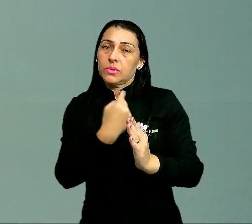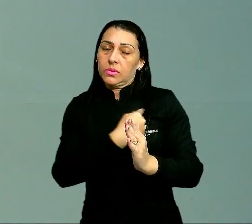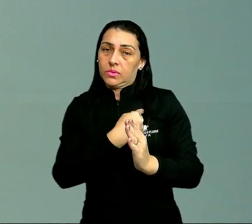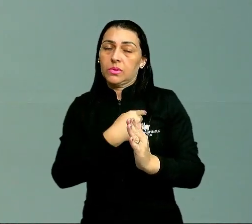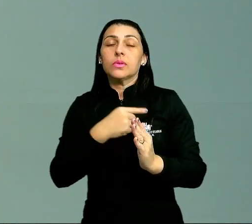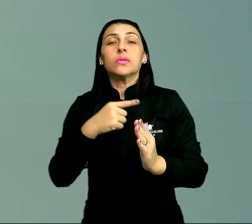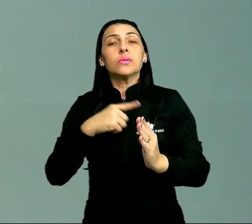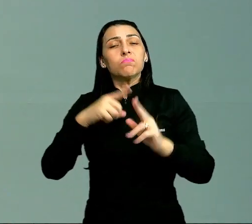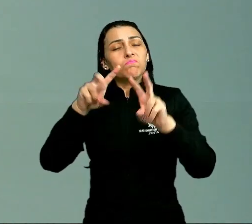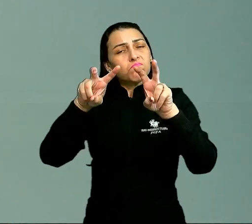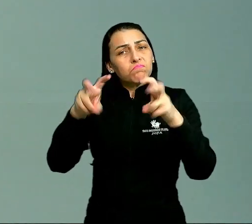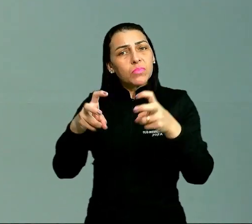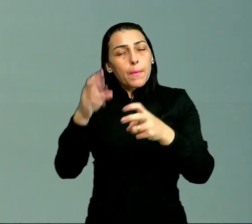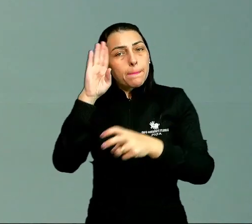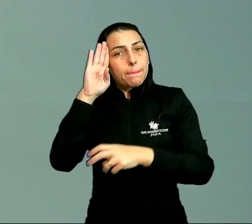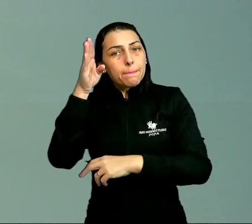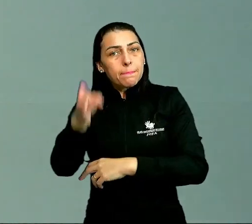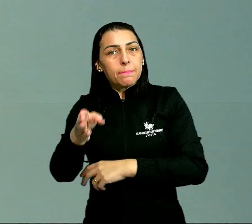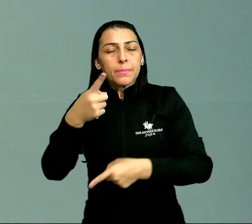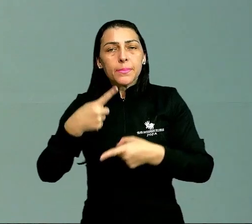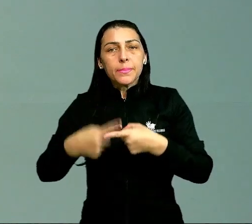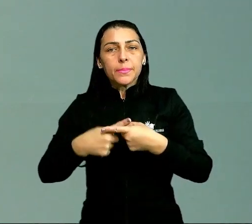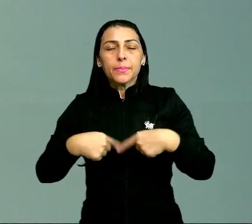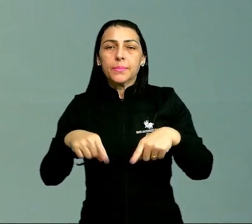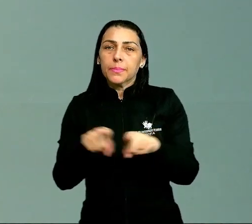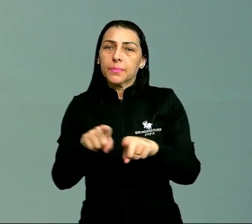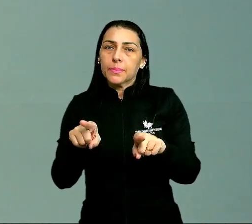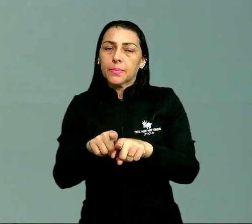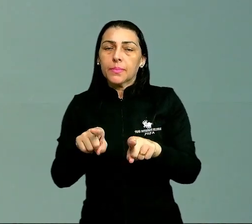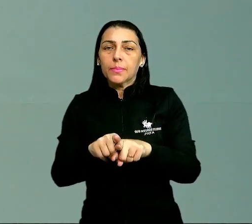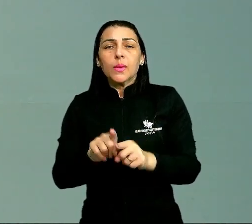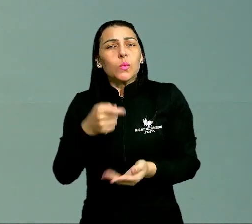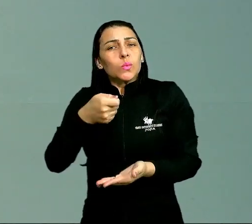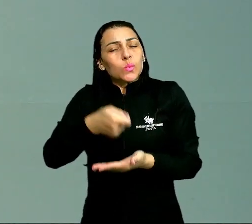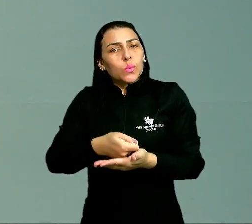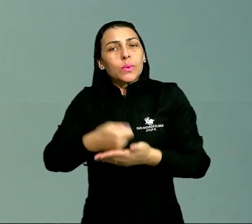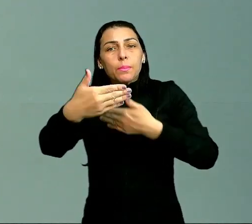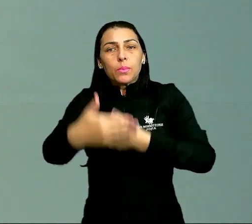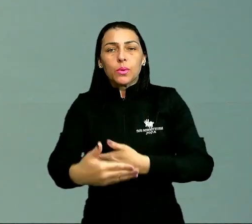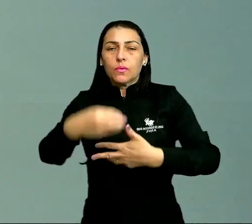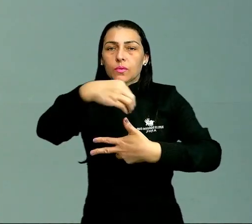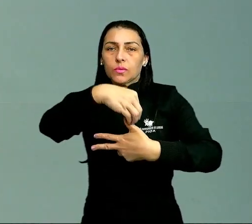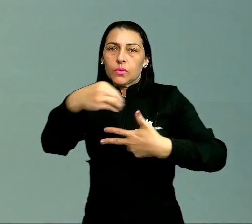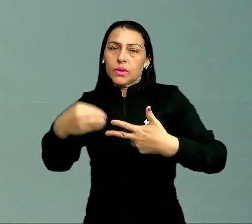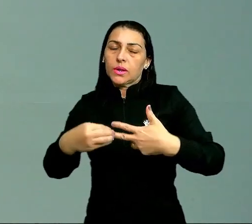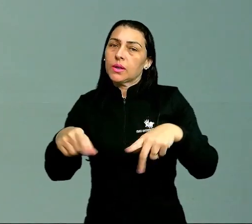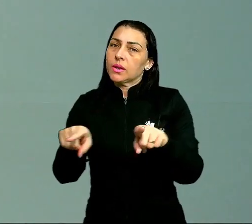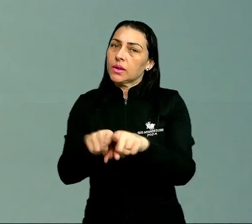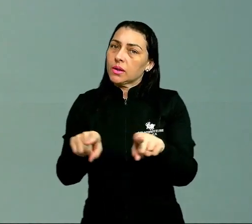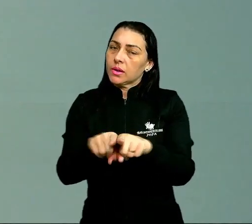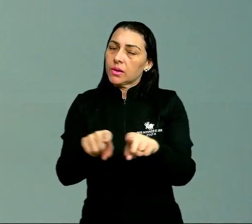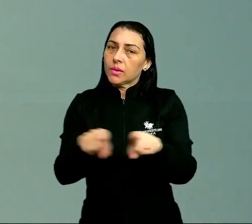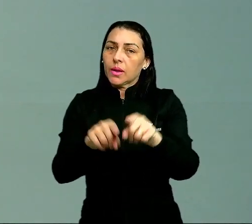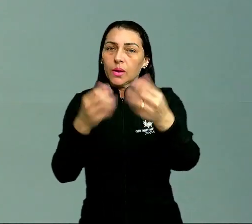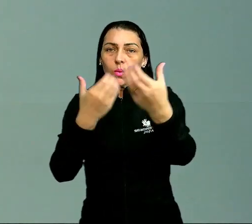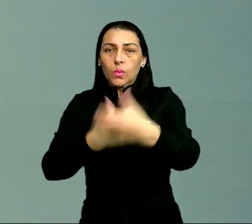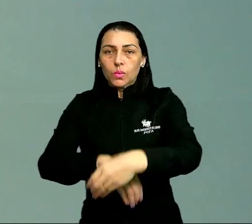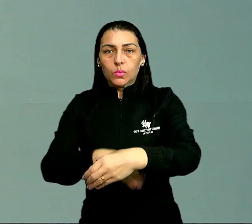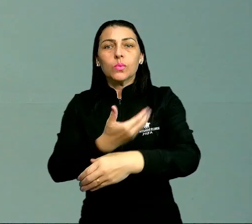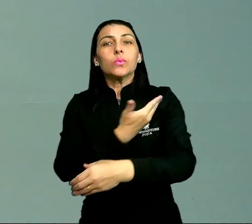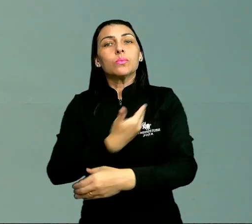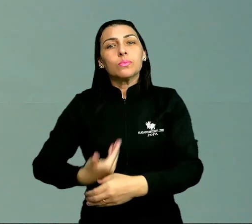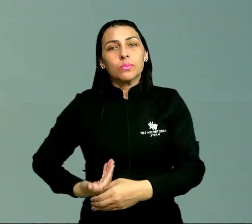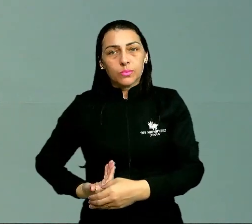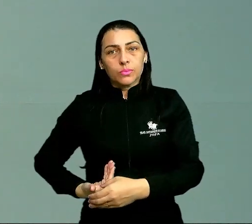tratar desse assunto, principalmente porque ele também é cobrado no Enem e é cobrado até em concursos